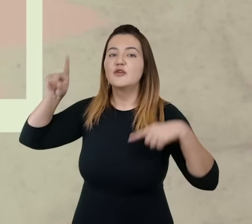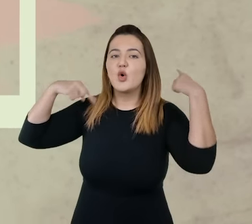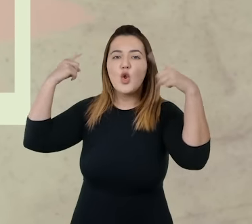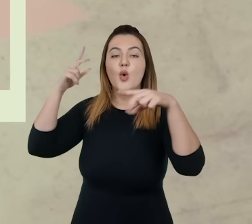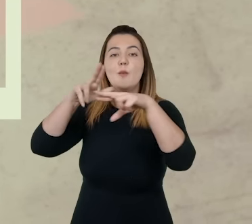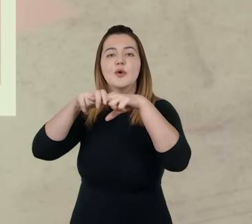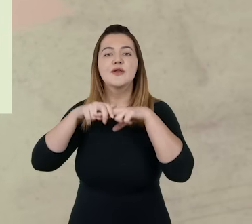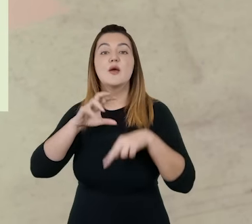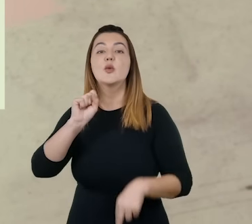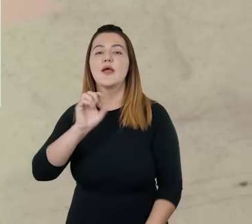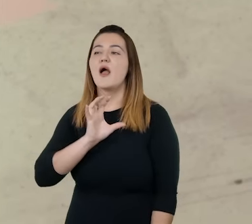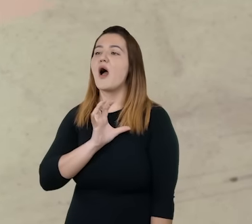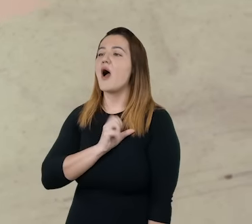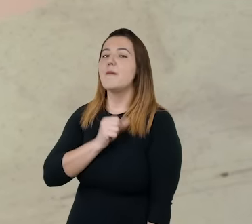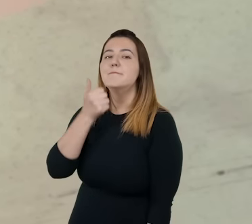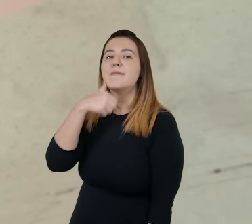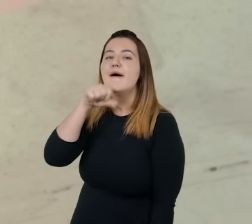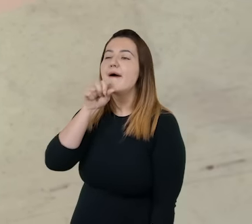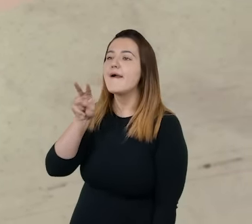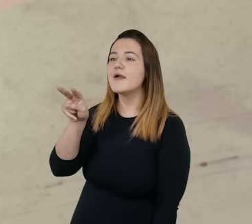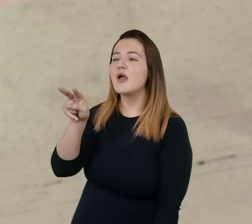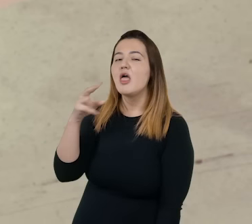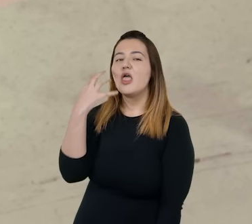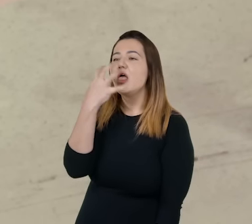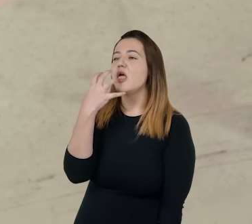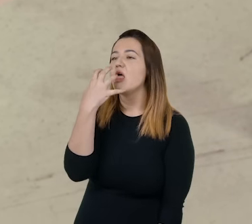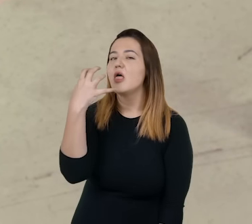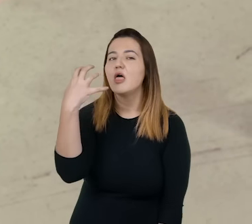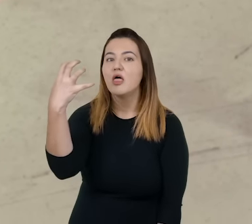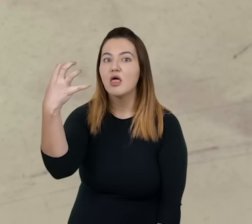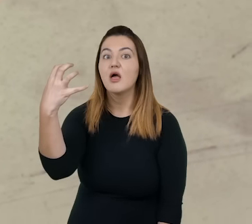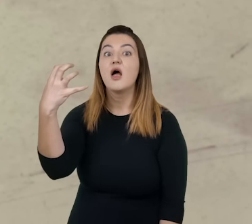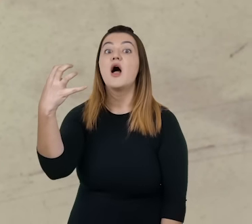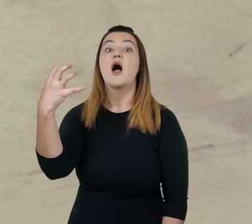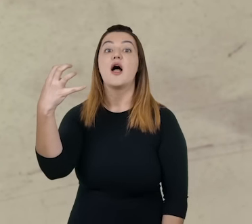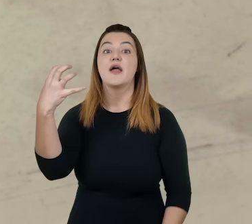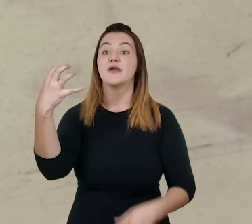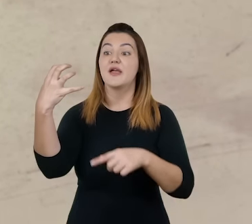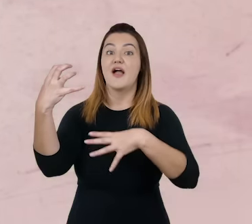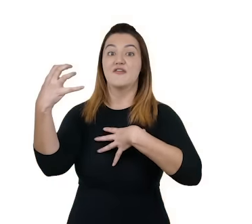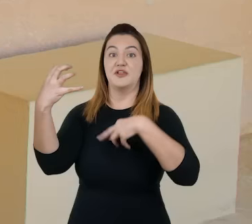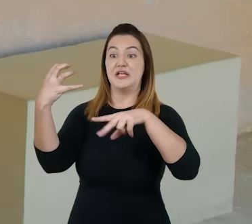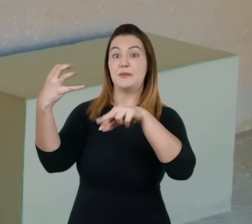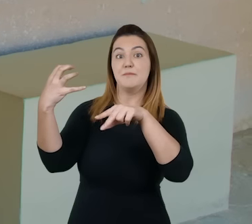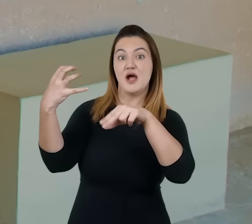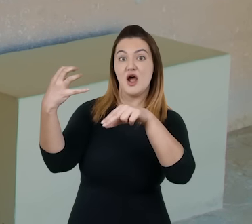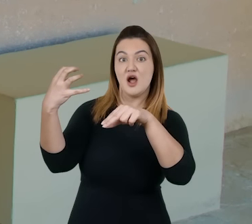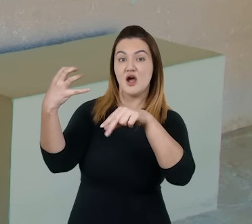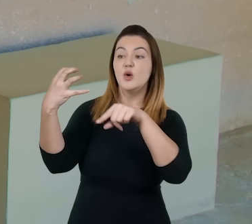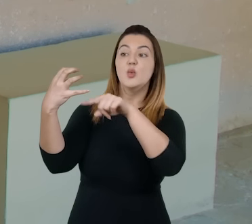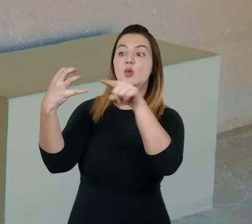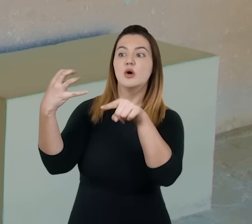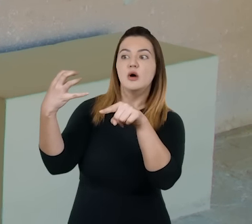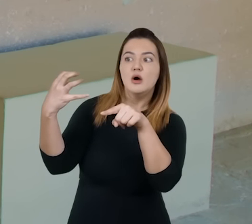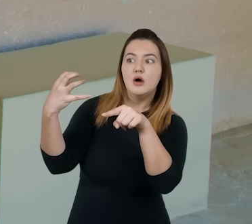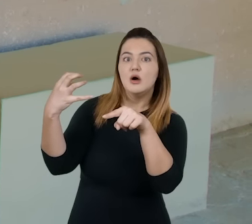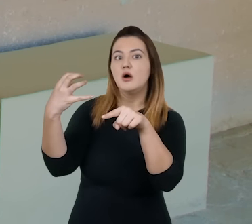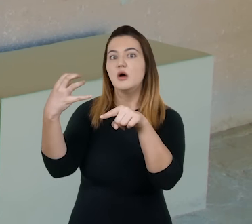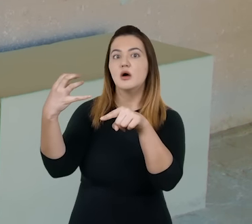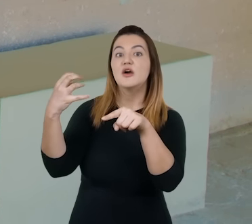porque se apaixonou pela própria mãe. E no auge da sua loucura, o filho da deusa Cibele castrou-se a si